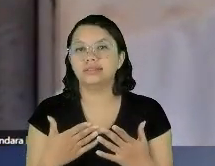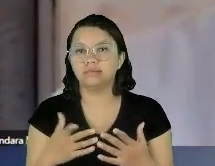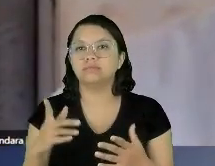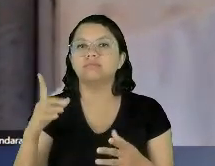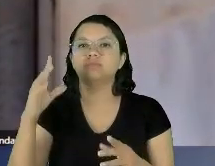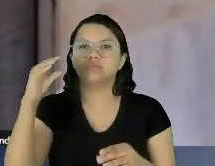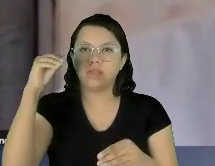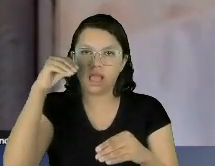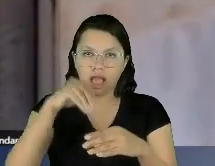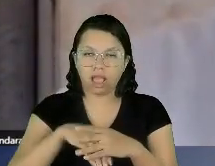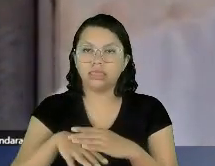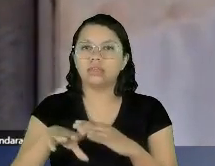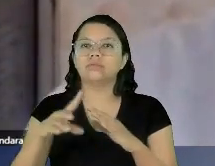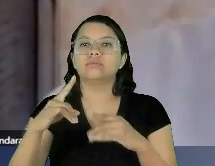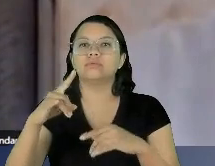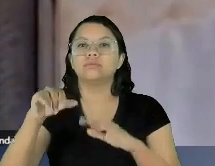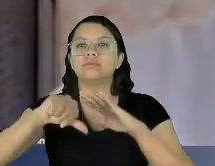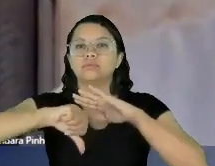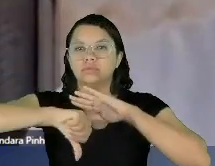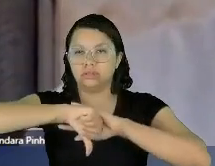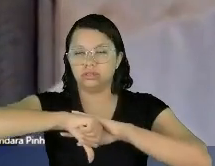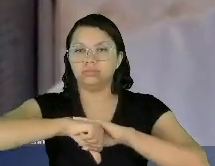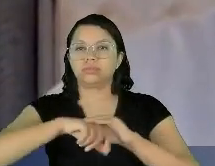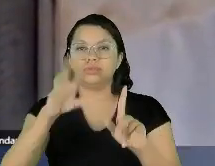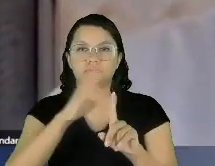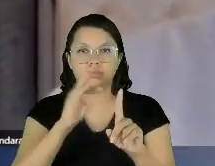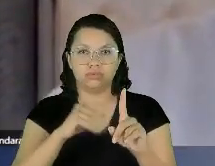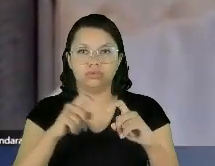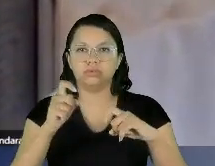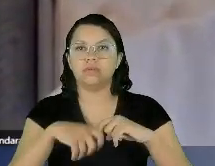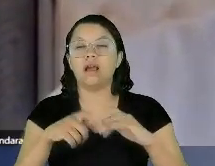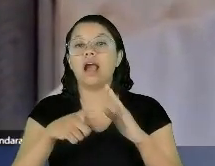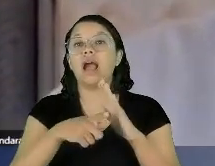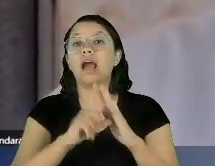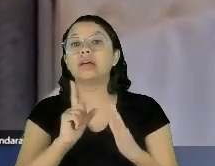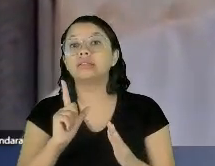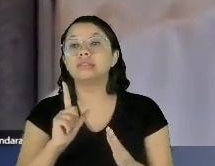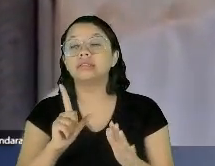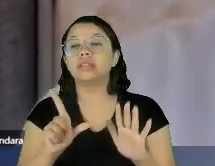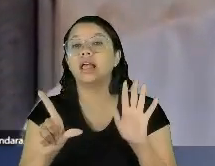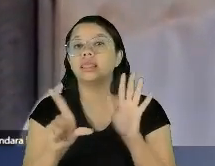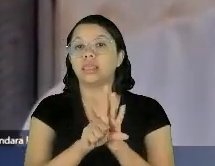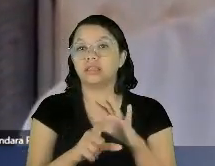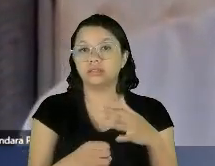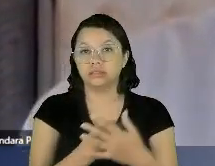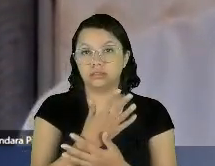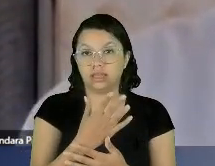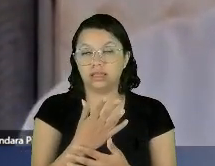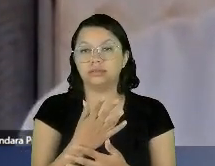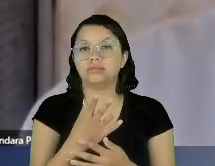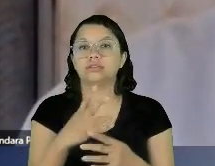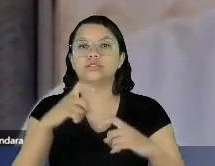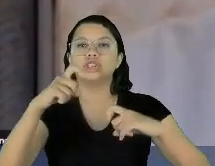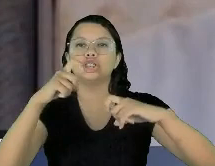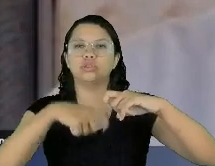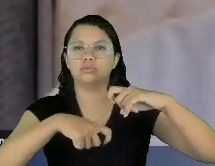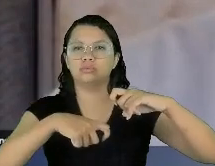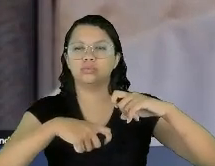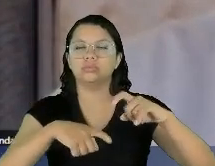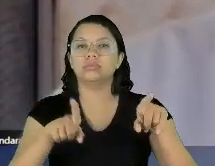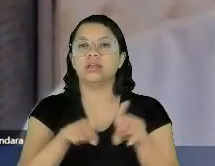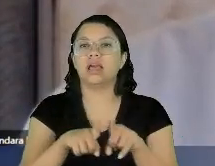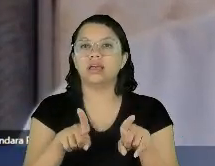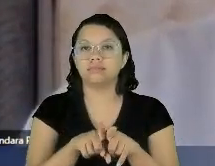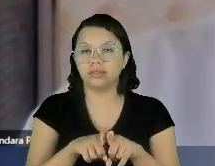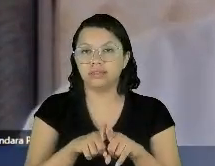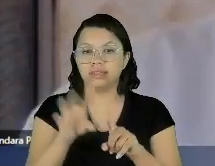recai sobre o crime de importunação sexual. Antes da legislação, a questão do